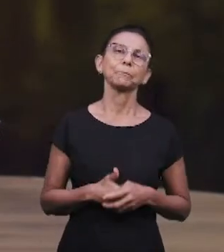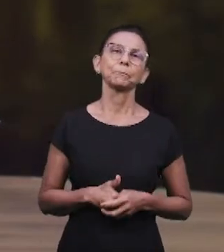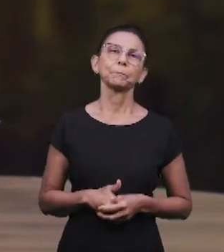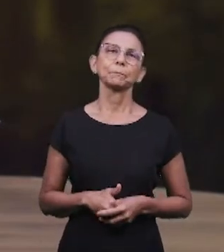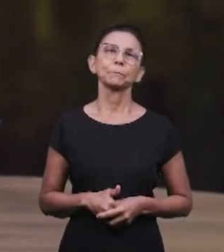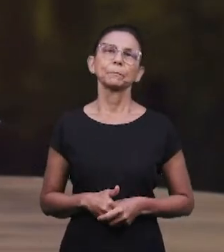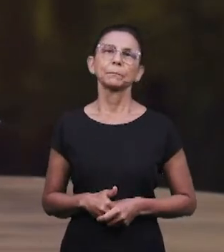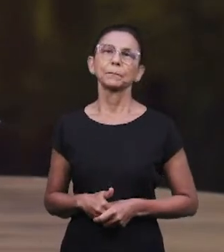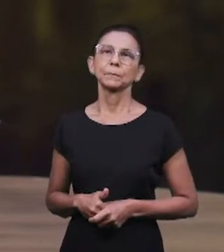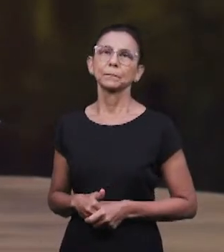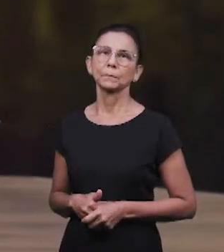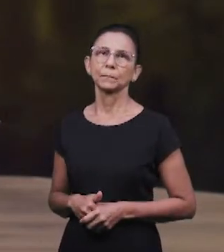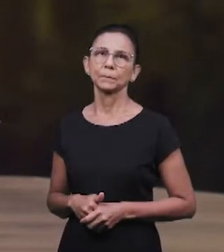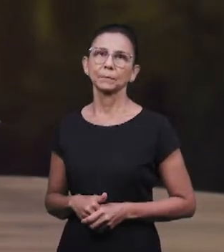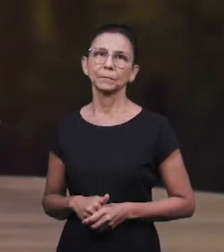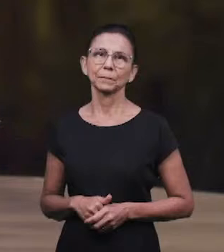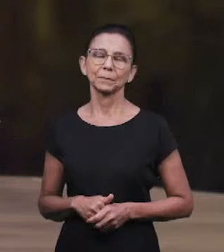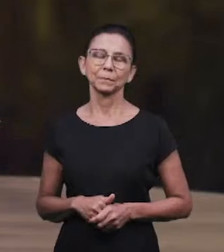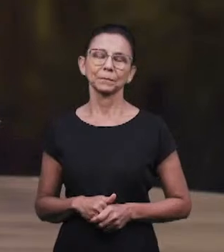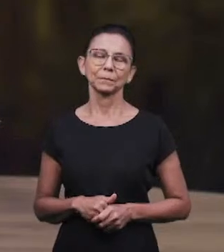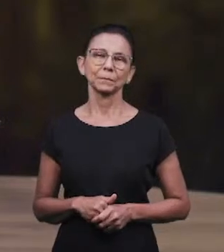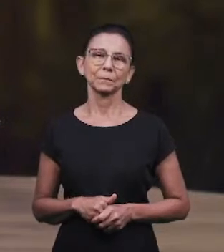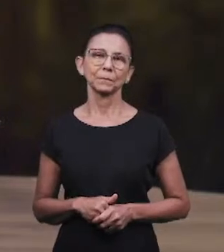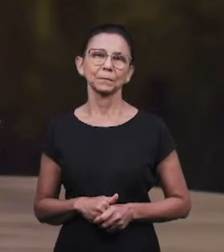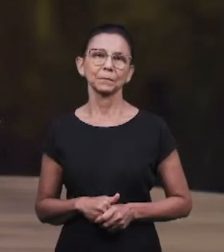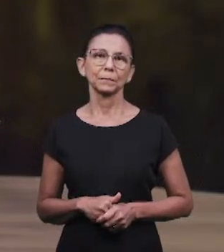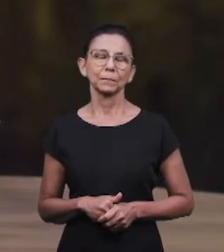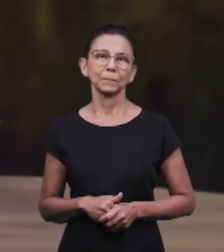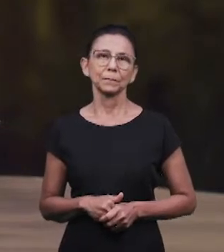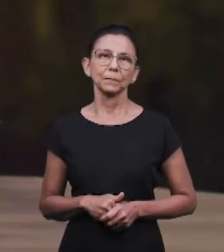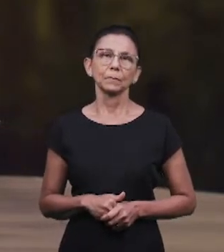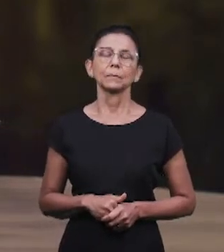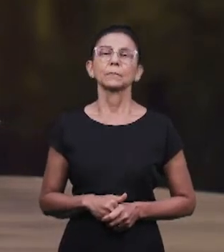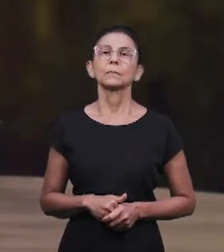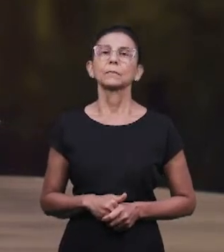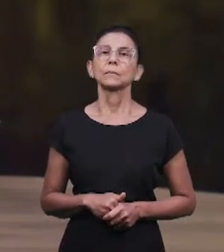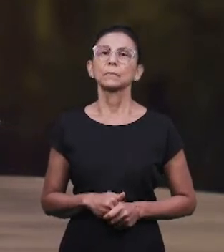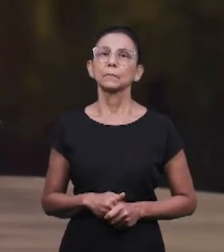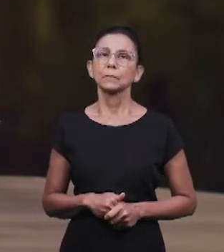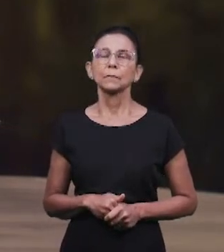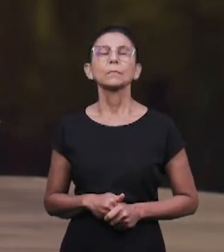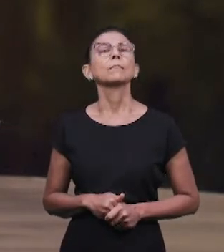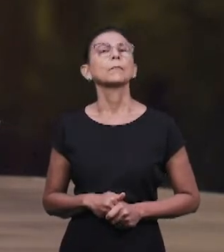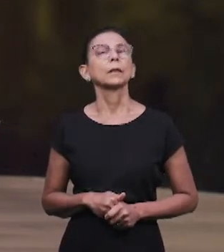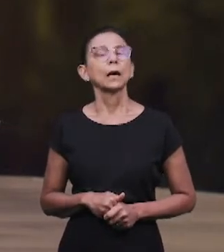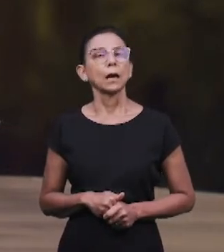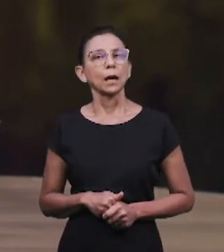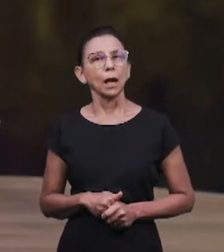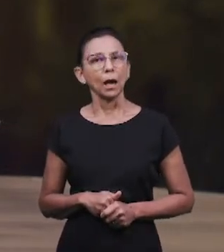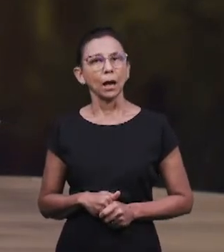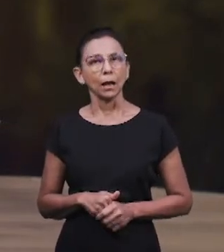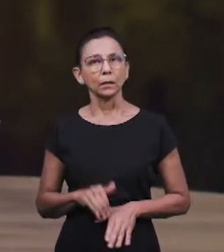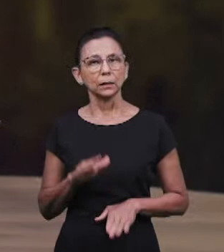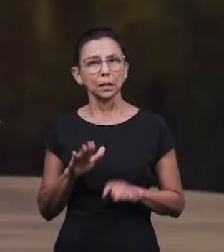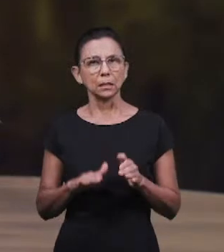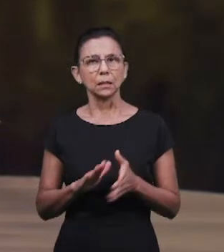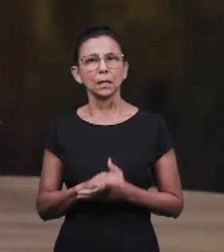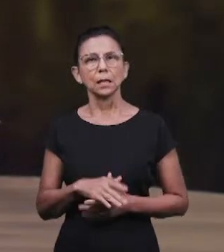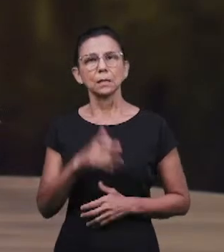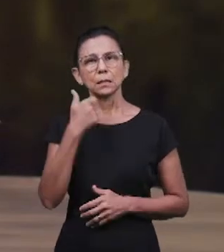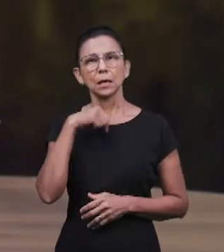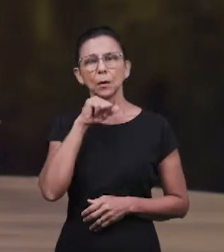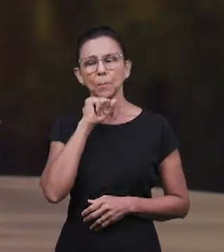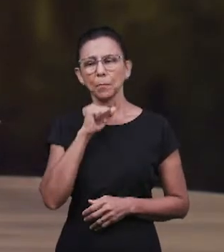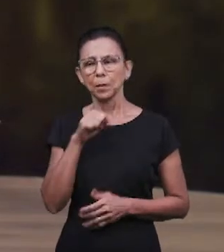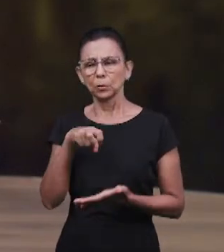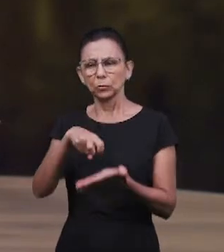mas ela vai ficar e às vezes até dorme no castigo, não faz mal.